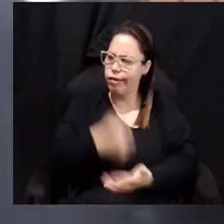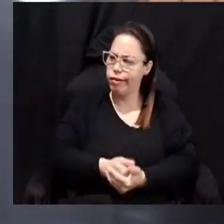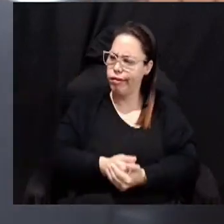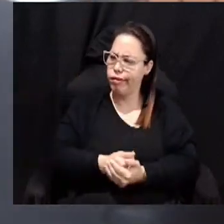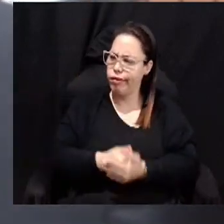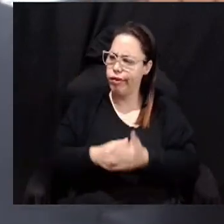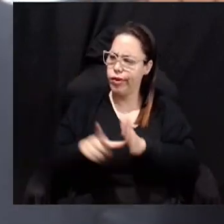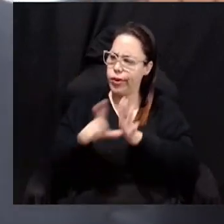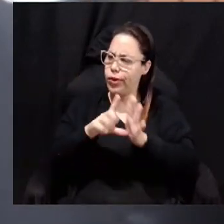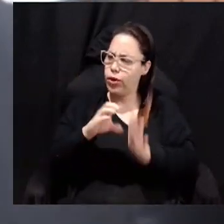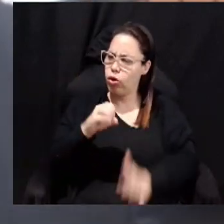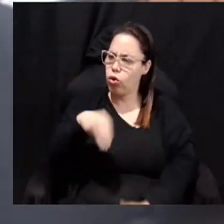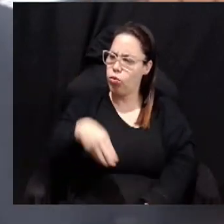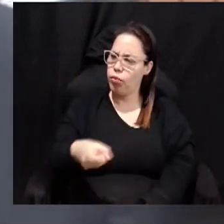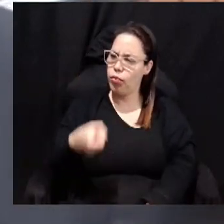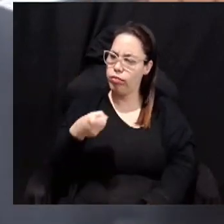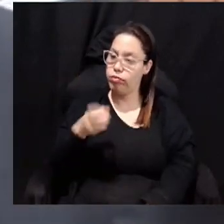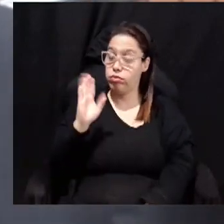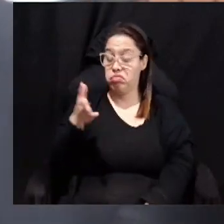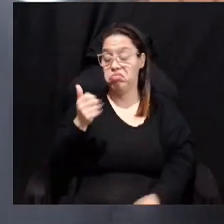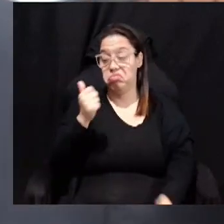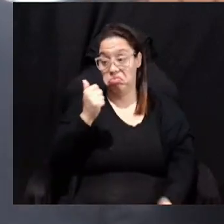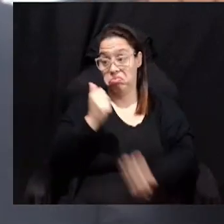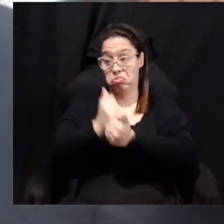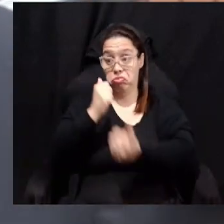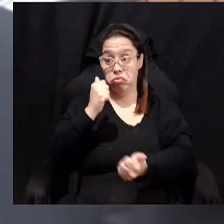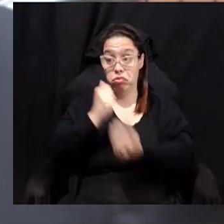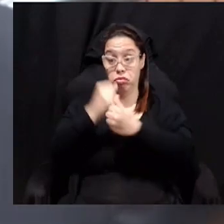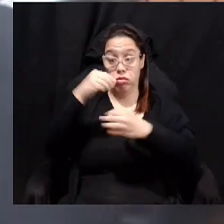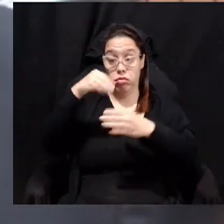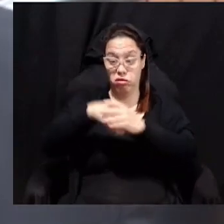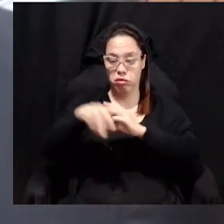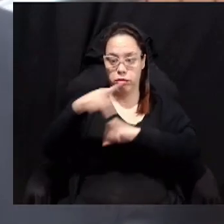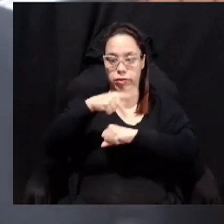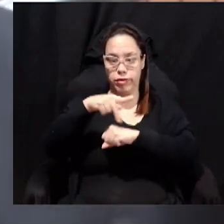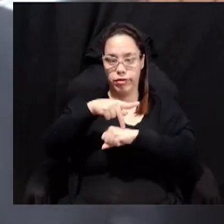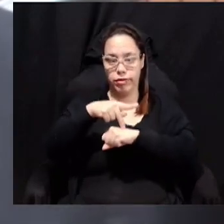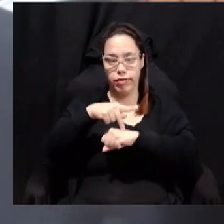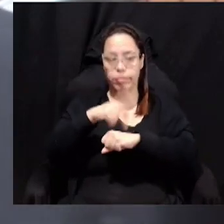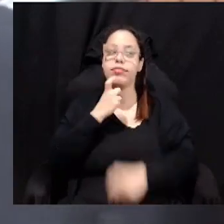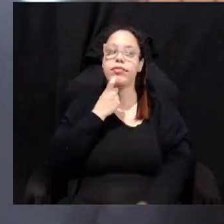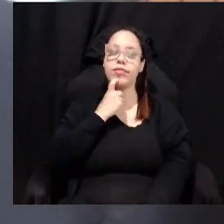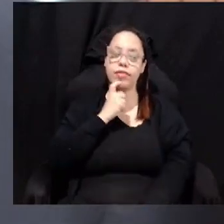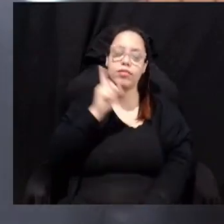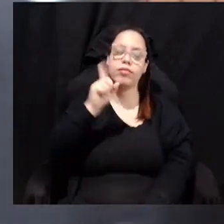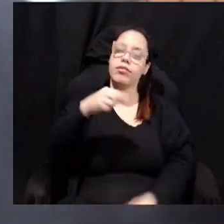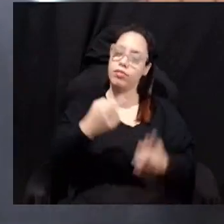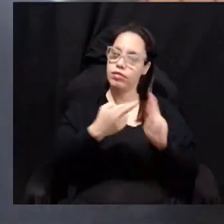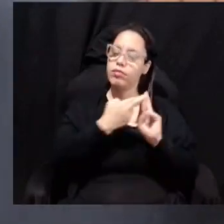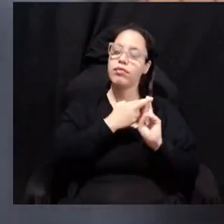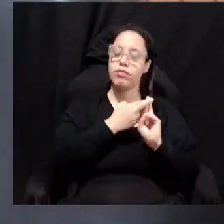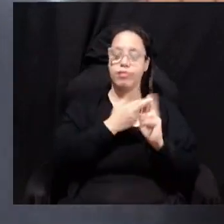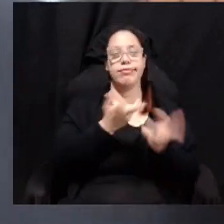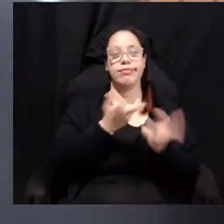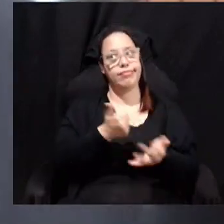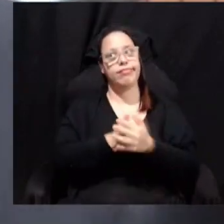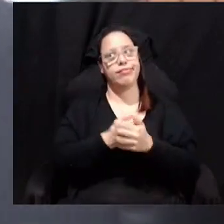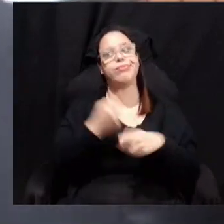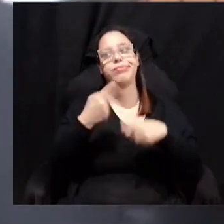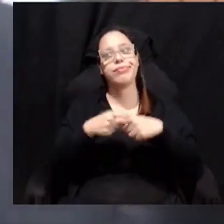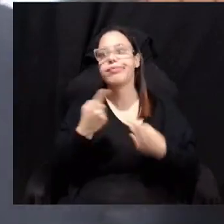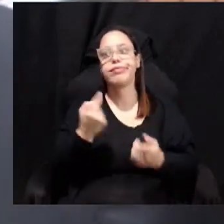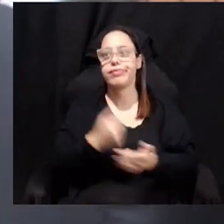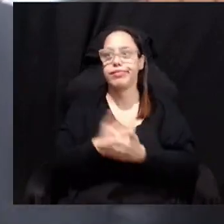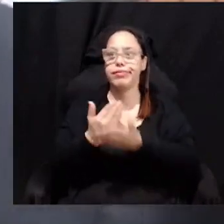Já que nós temos tantos parceiros, né, dentro do país, e obviamente Campinas é uma referência no nosso país, por que não estudar,